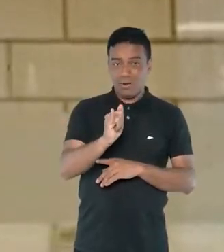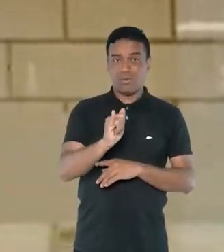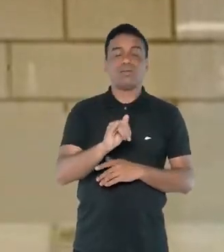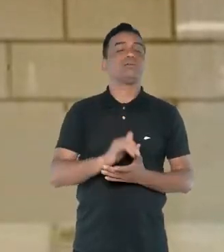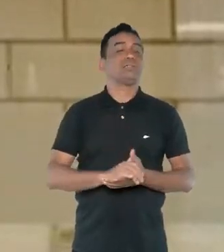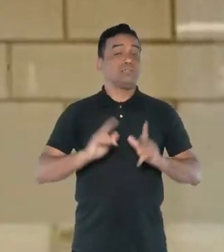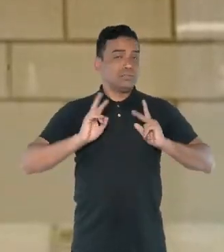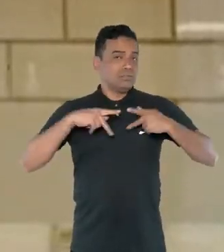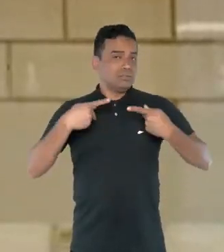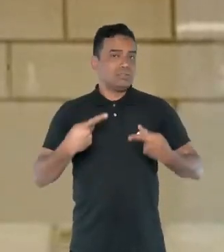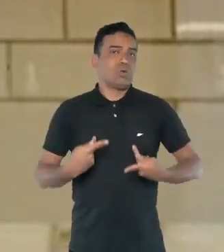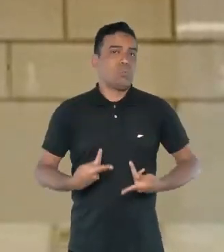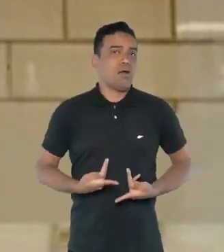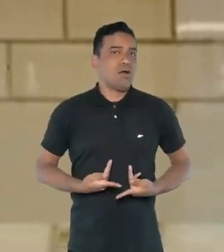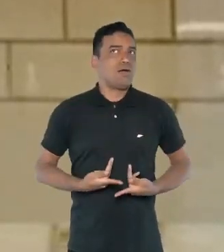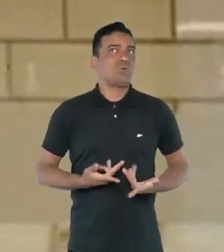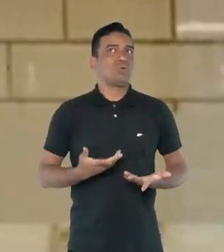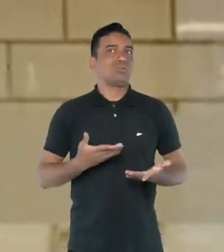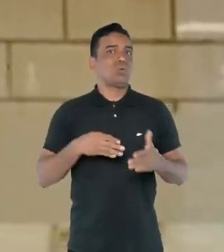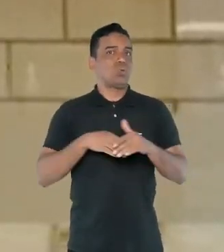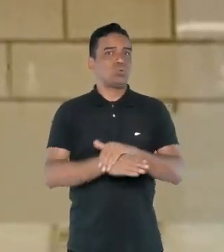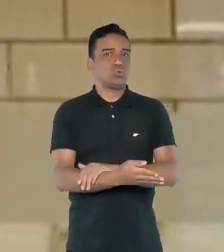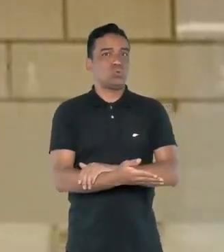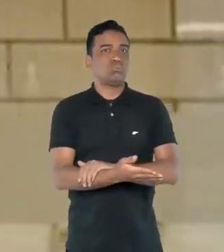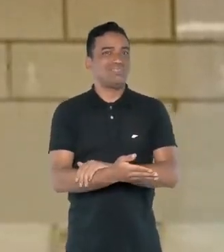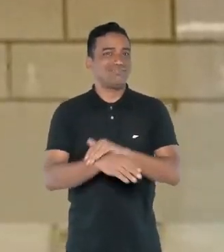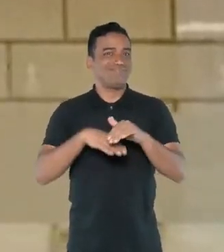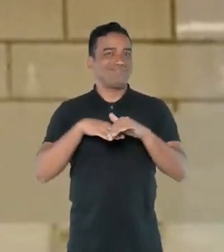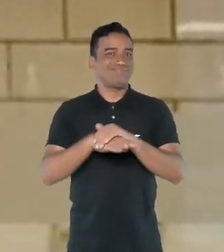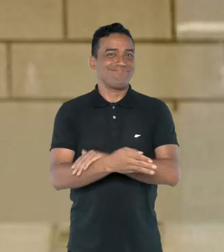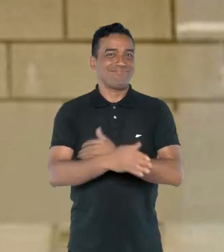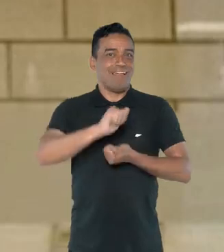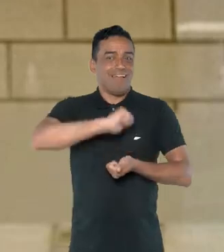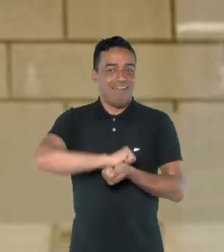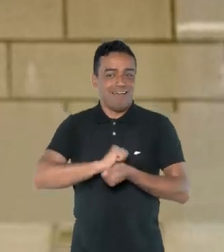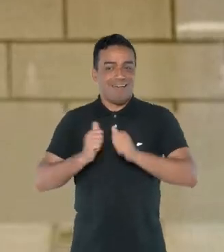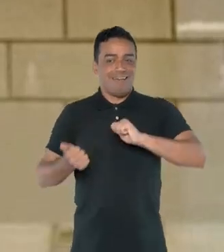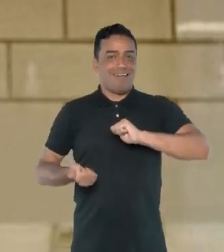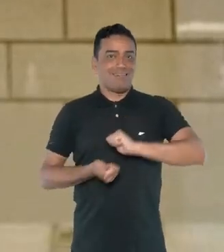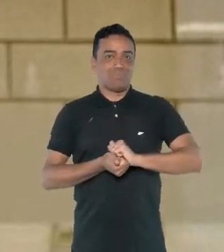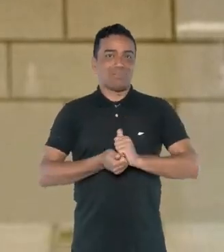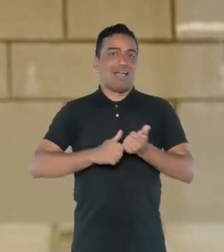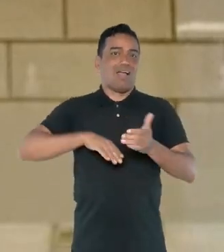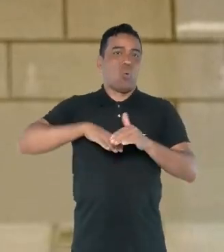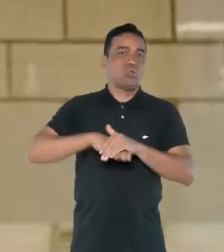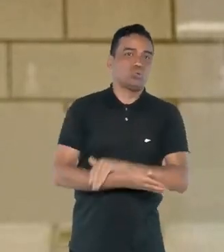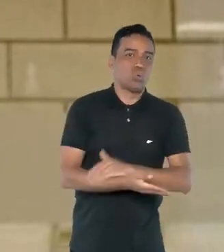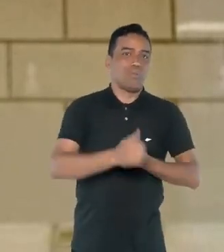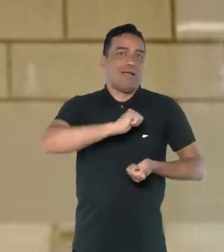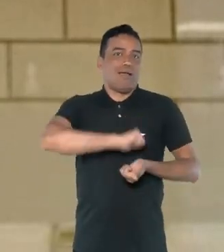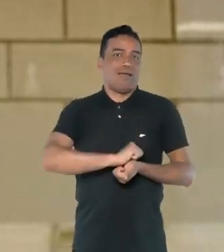ser humano tem uma tendência muito grande a se habituar, né? O hábito